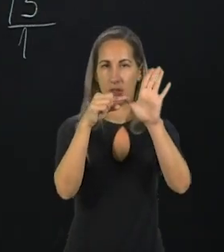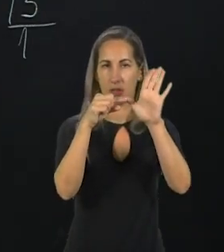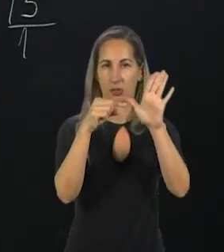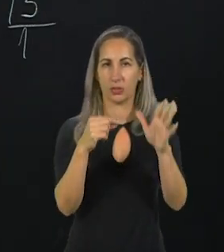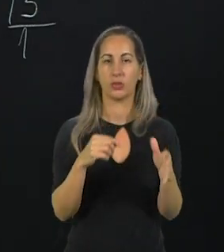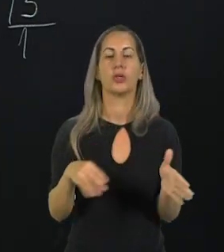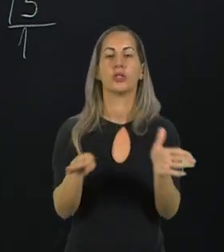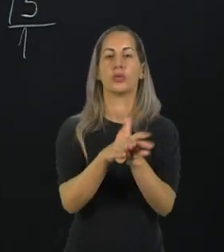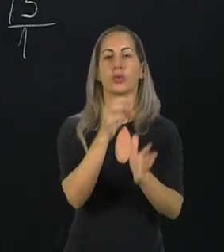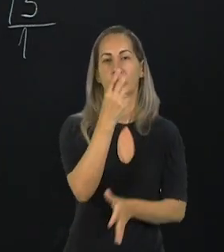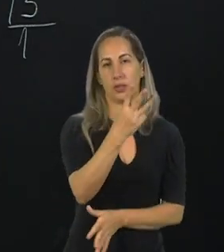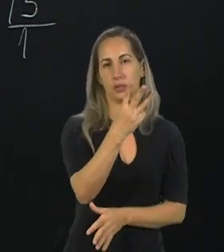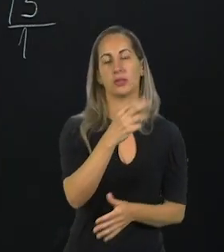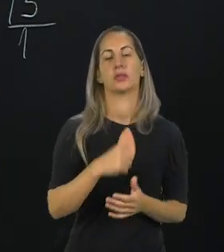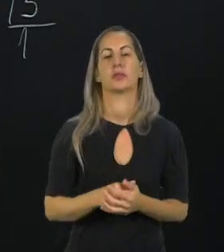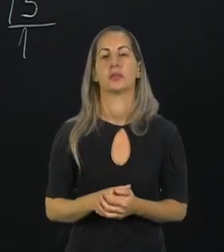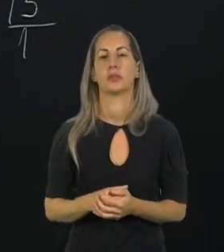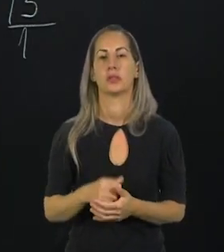chega a 3.